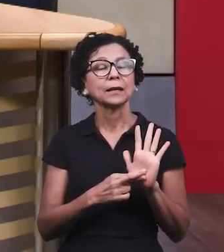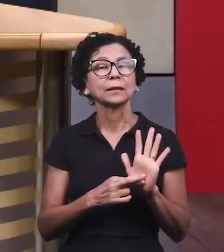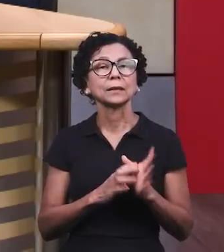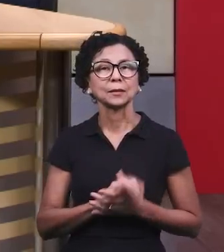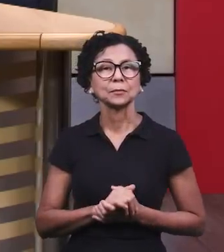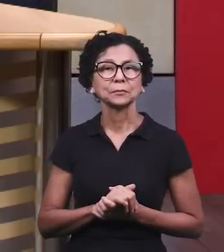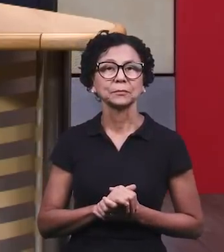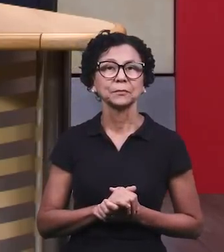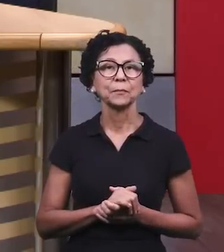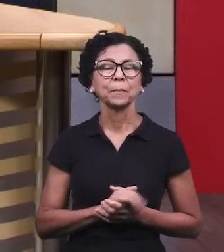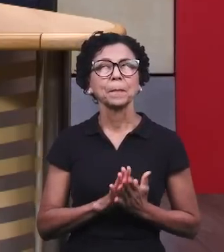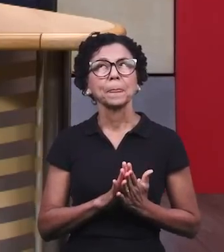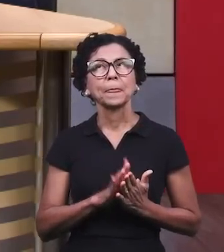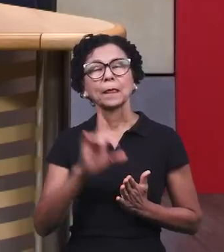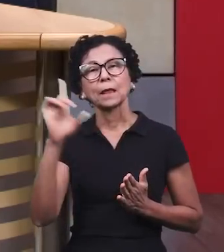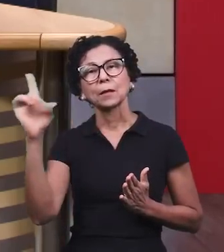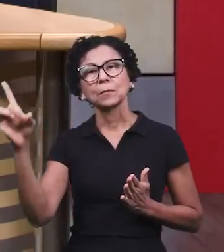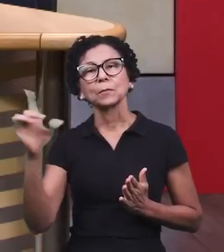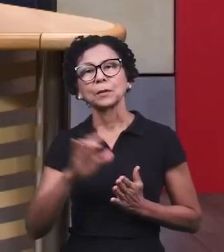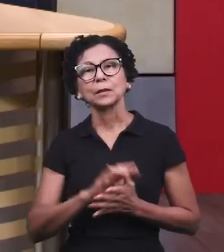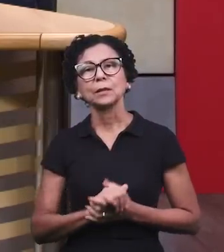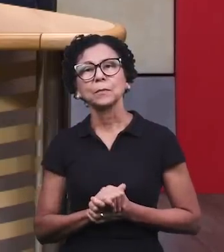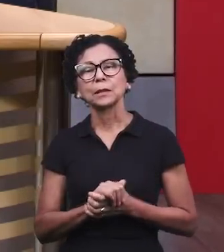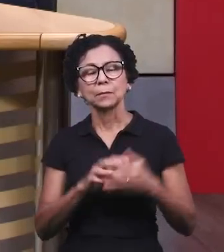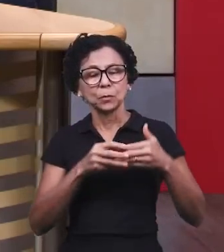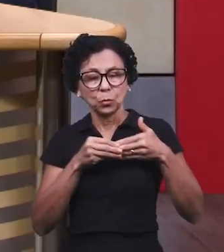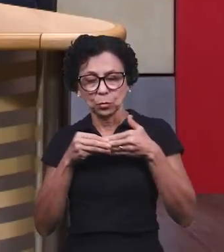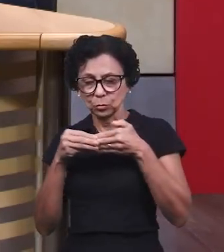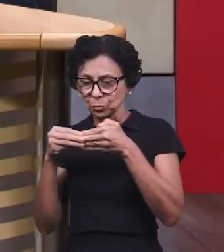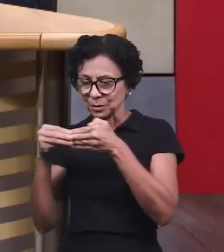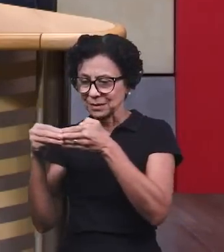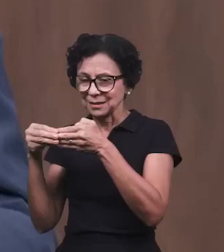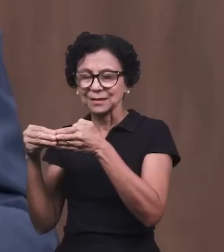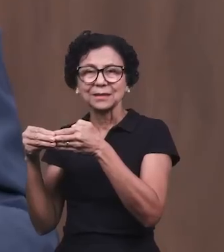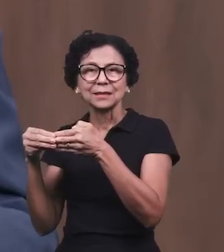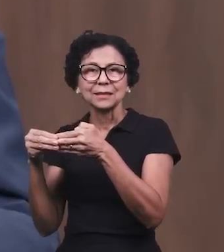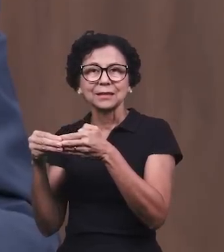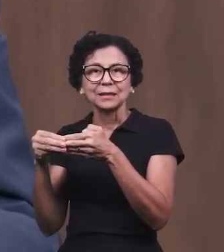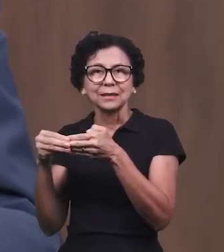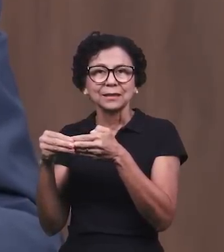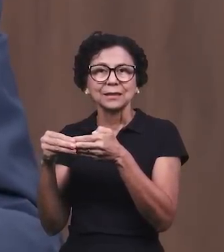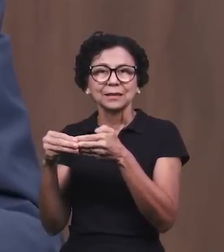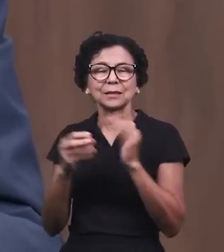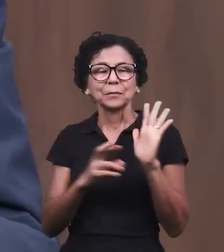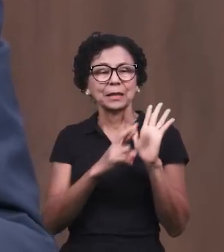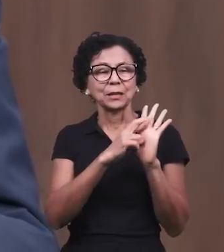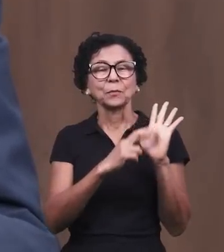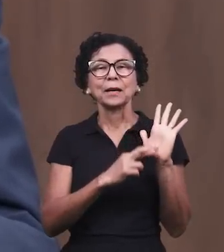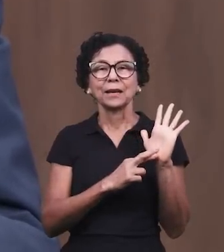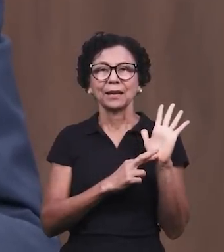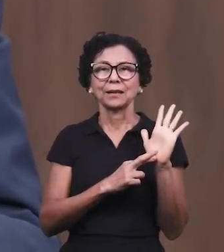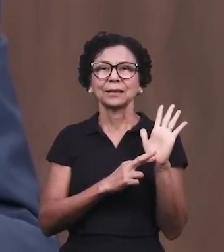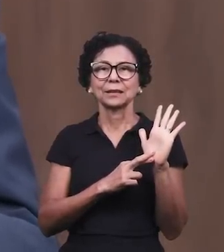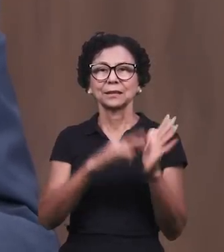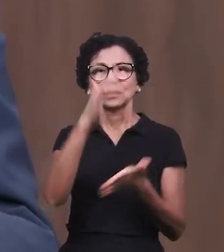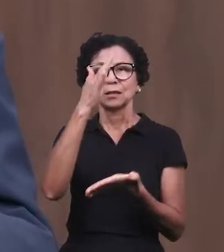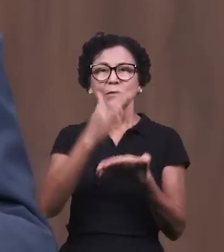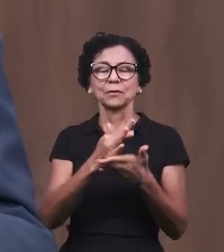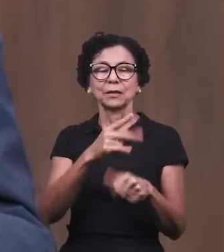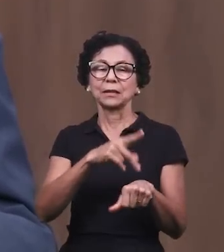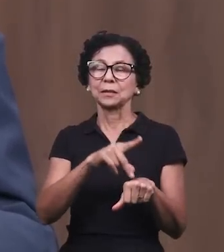está. A palavra é lâmpada para os meus pés. Quer dizer, então, ela é uma regra de